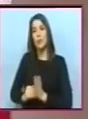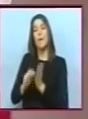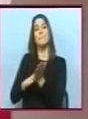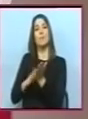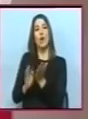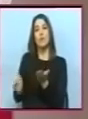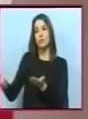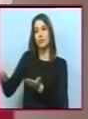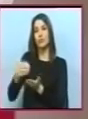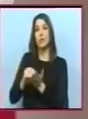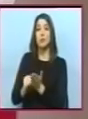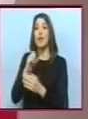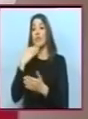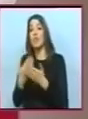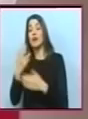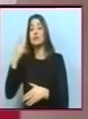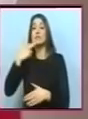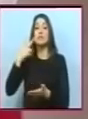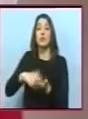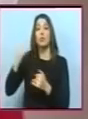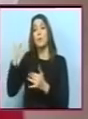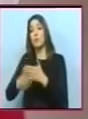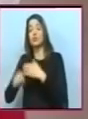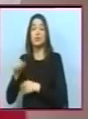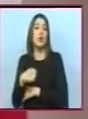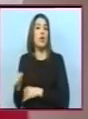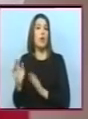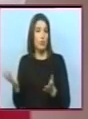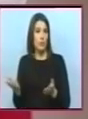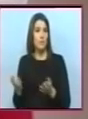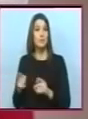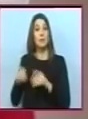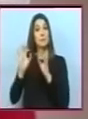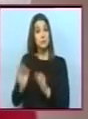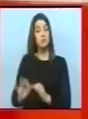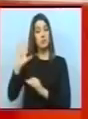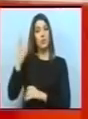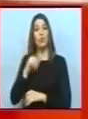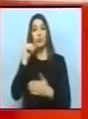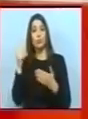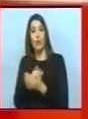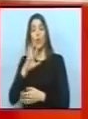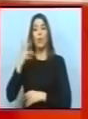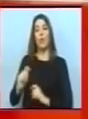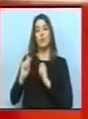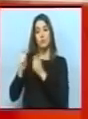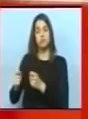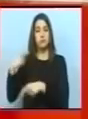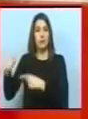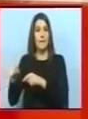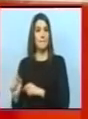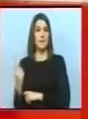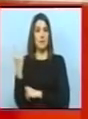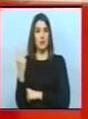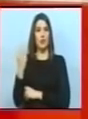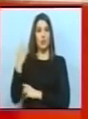apuramento do imposto de selo ou não. Portanto, que são necessários a quando da morte, a quando da herança. E, portanto, esta é a primeira obrigação,